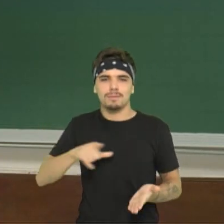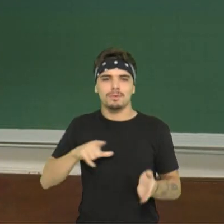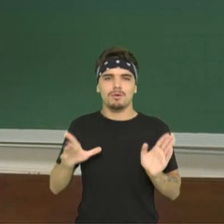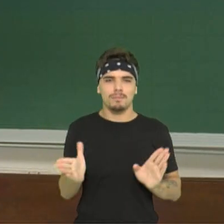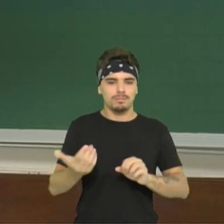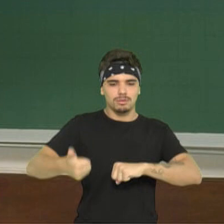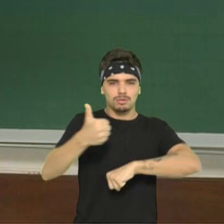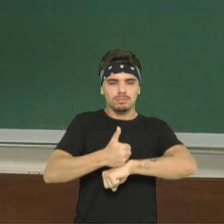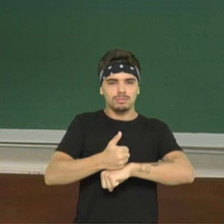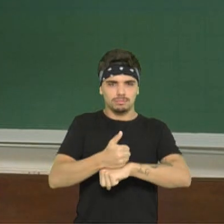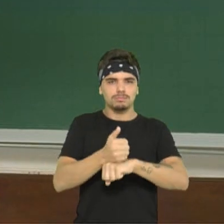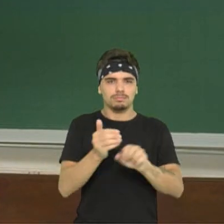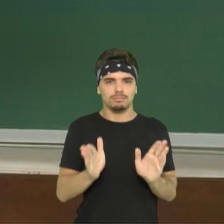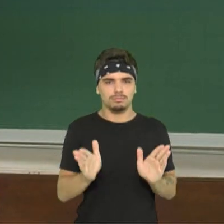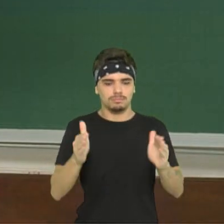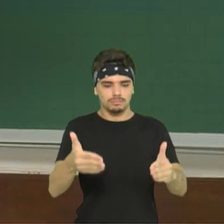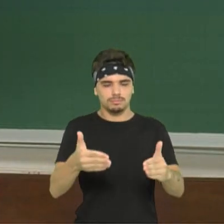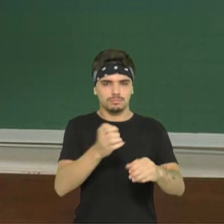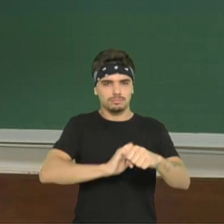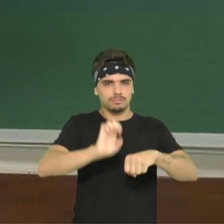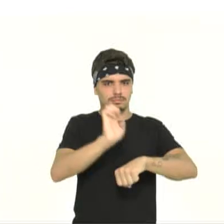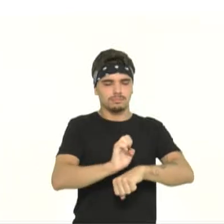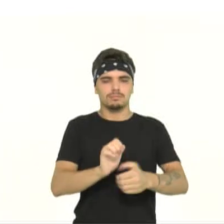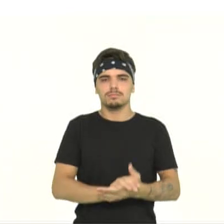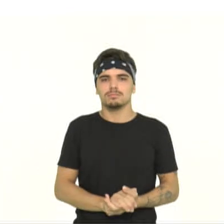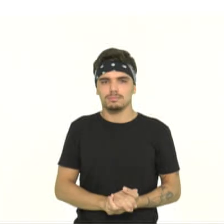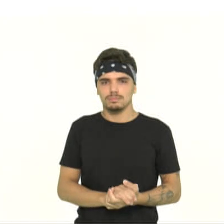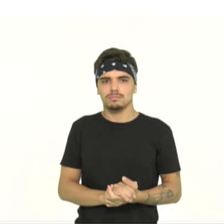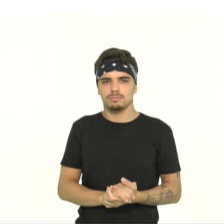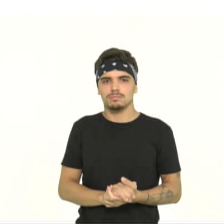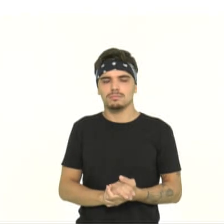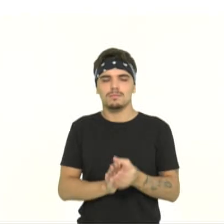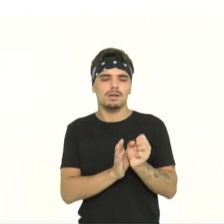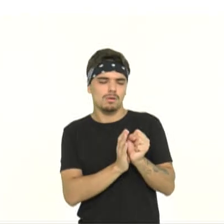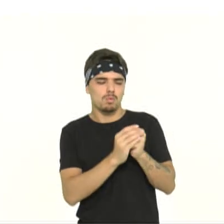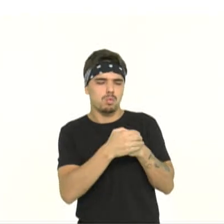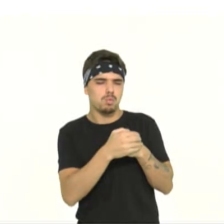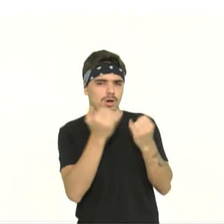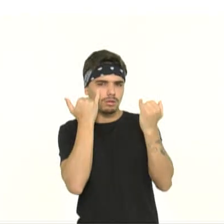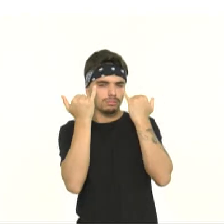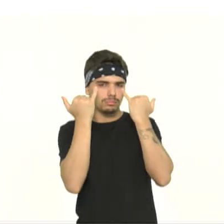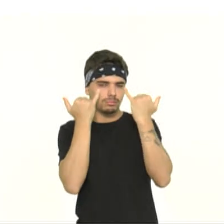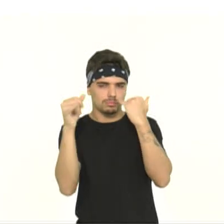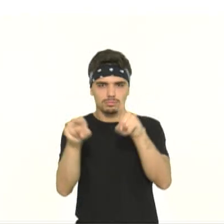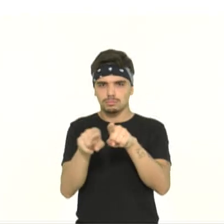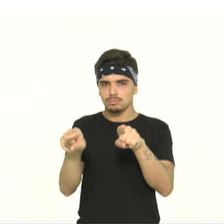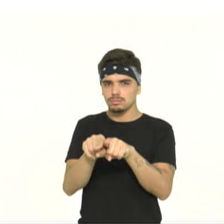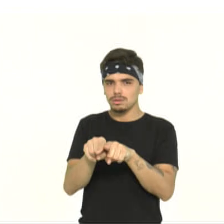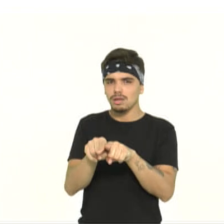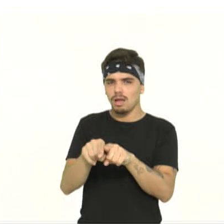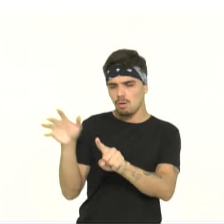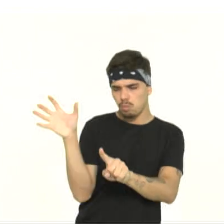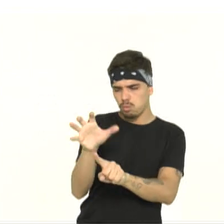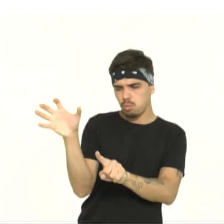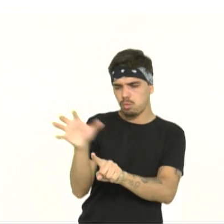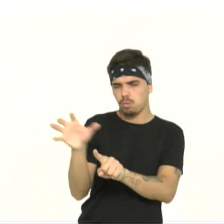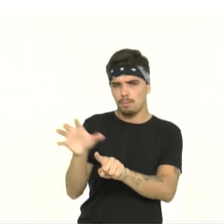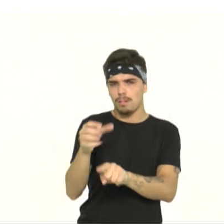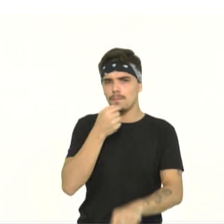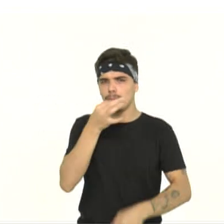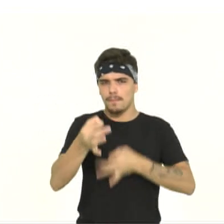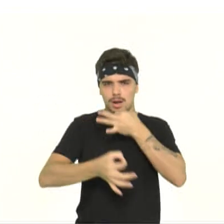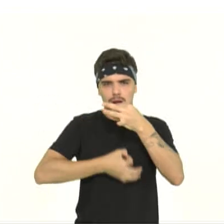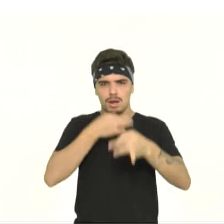do Estado totalitário. Censura de informações e manipulação da opinião pública, inclusive